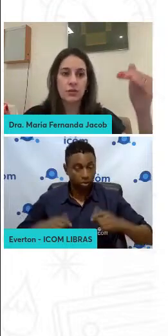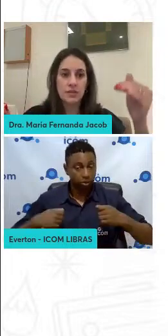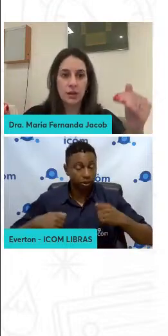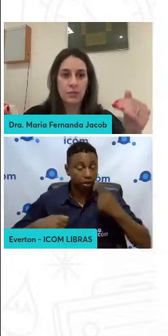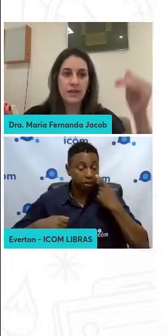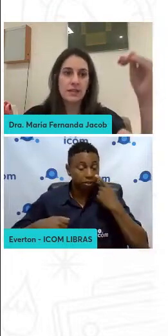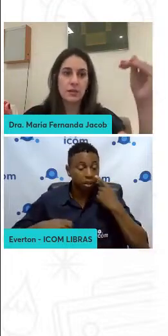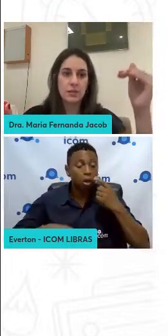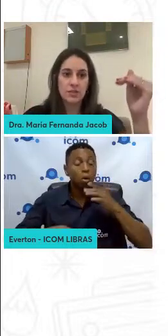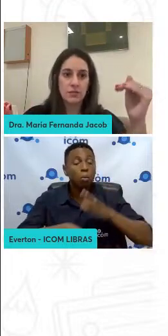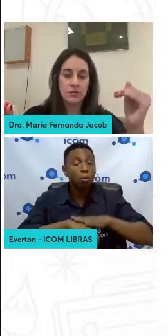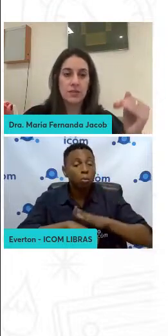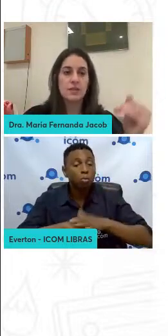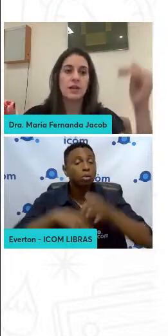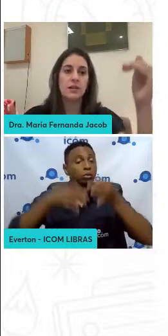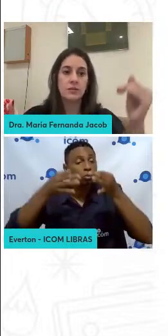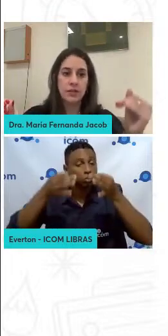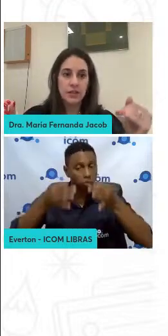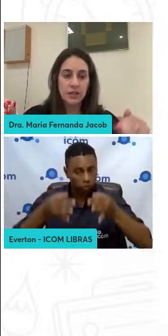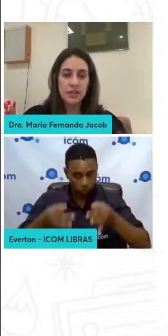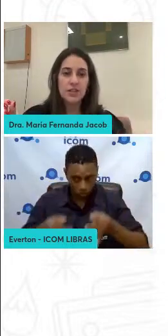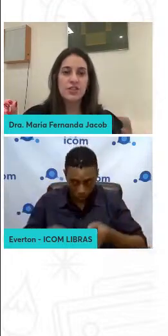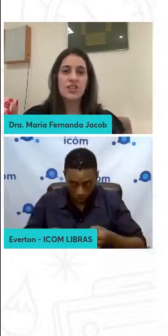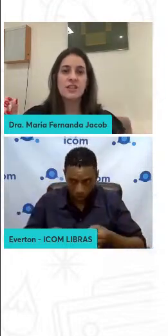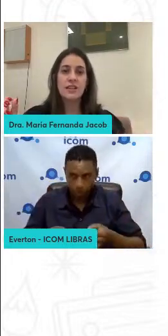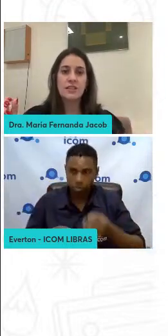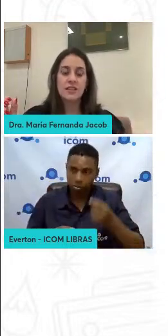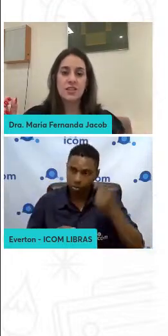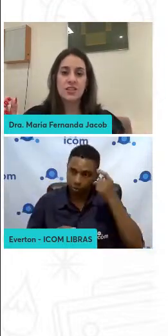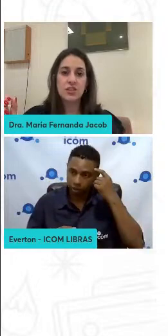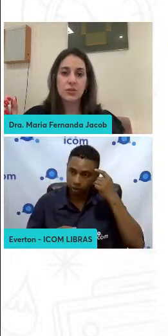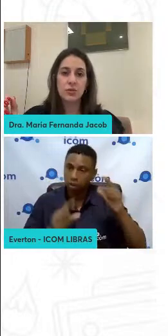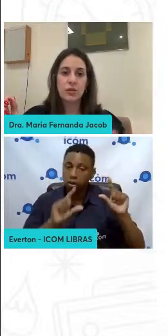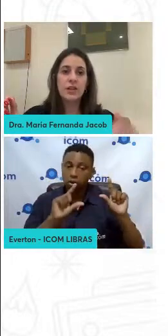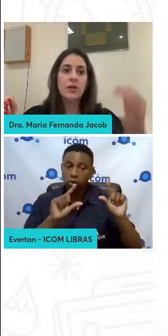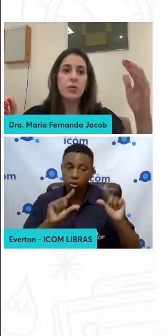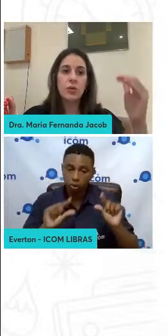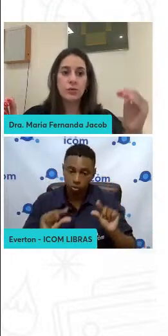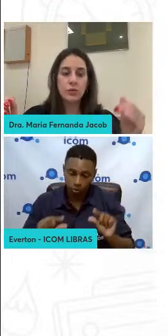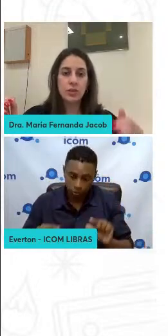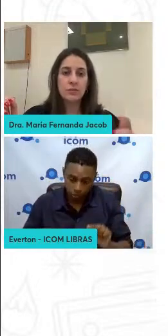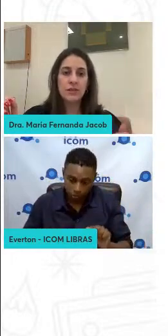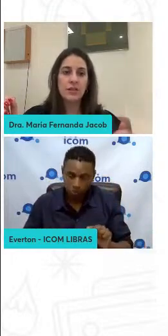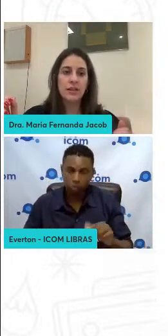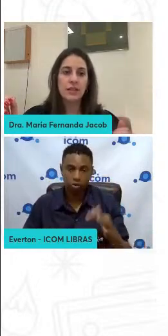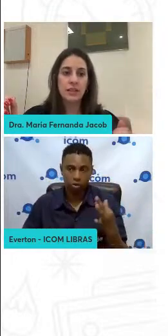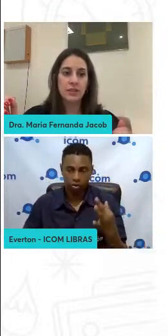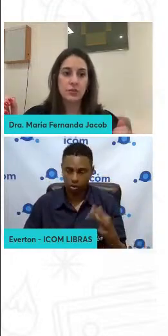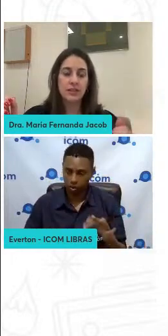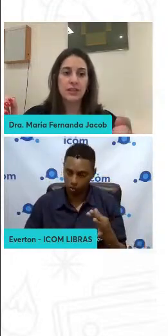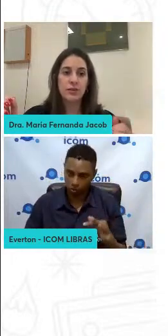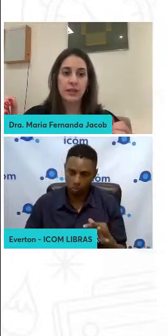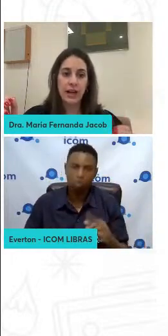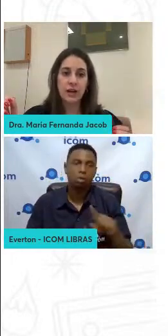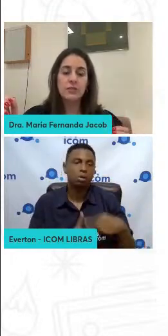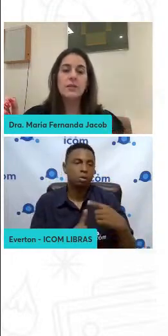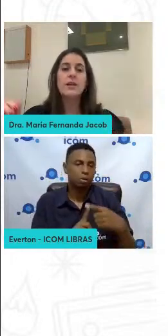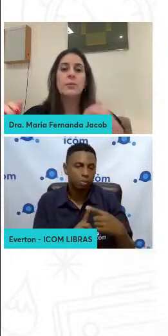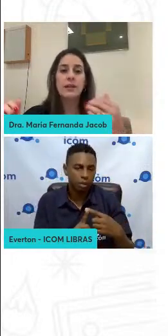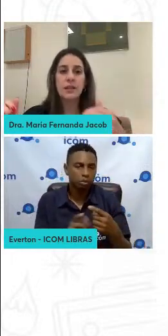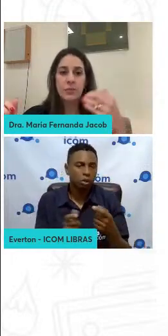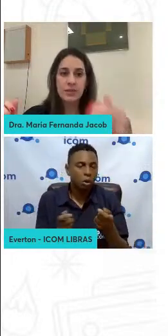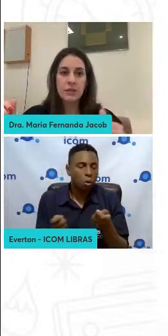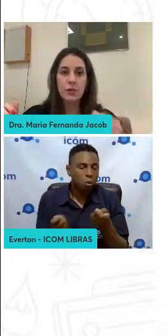entrar quando você começa a ter uma diminuição de intensidade de dor, um controle melhor daquela dor